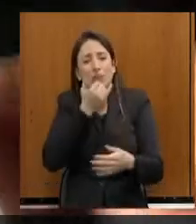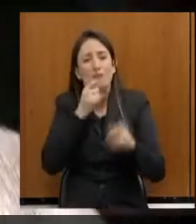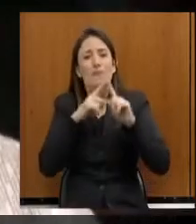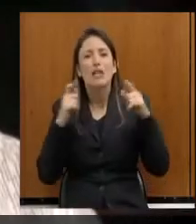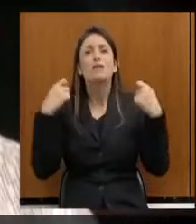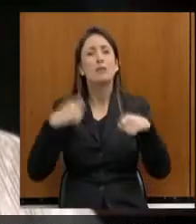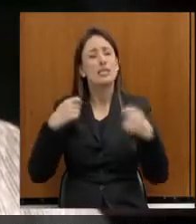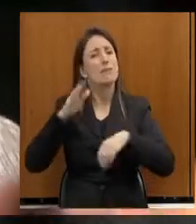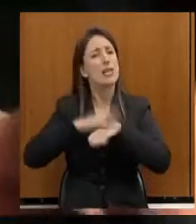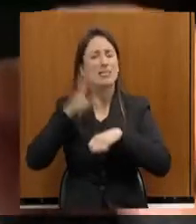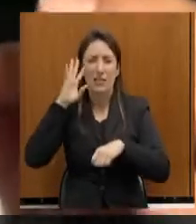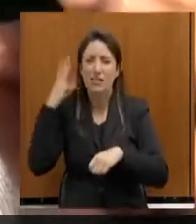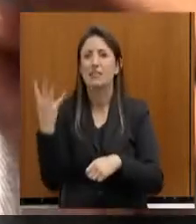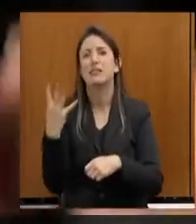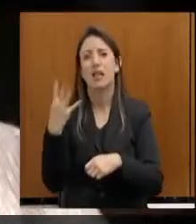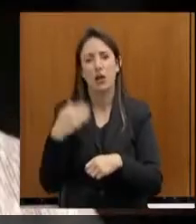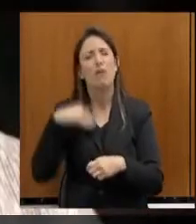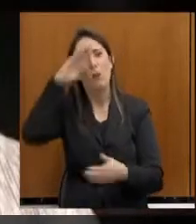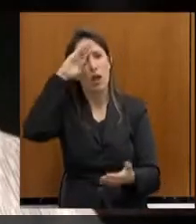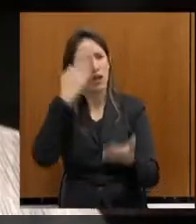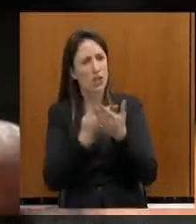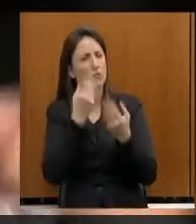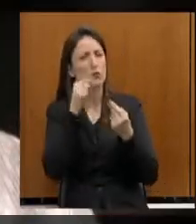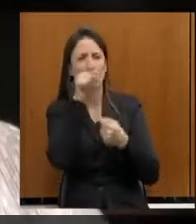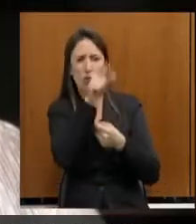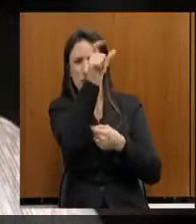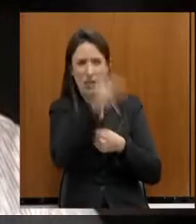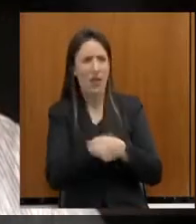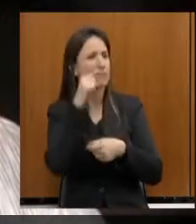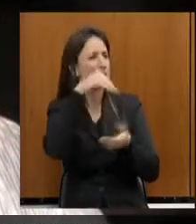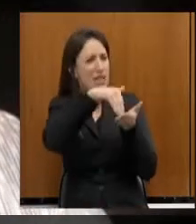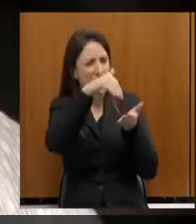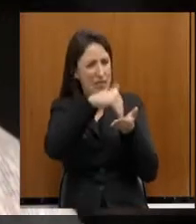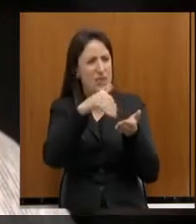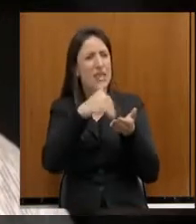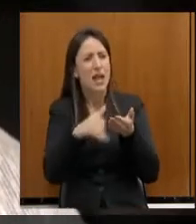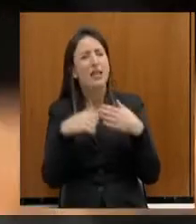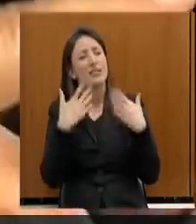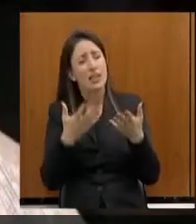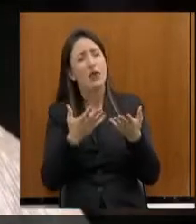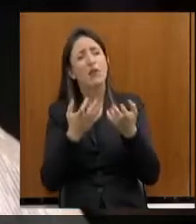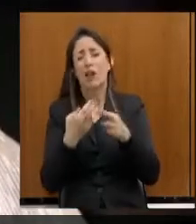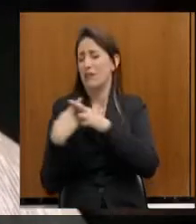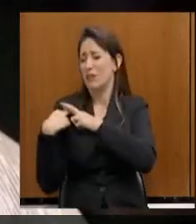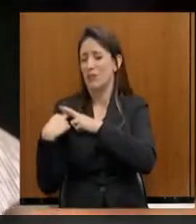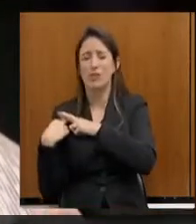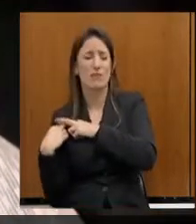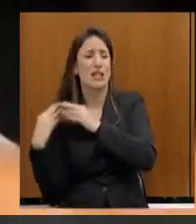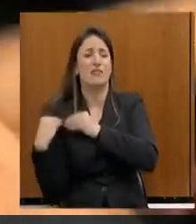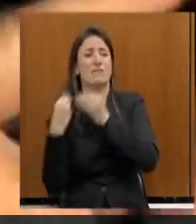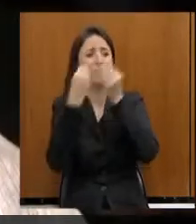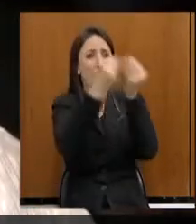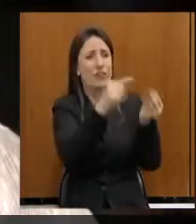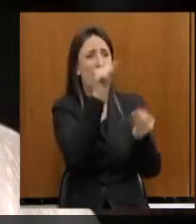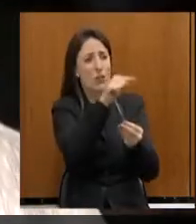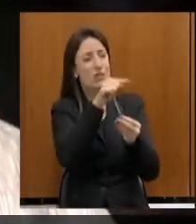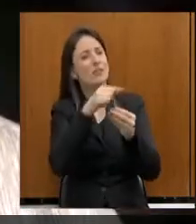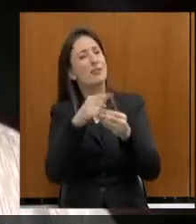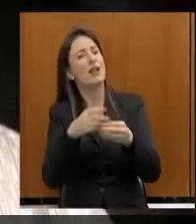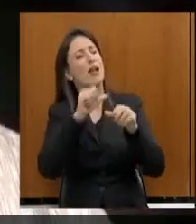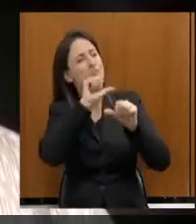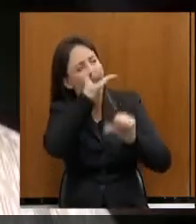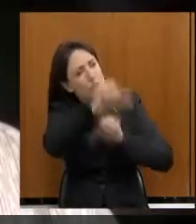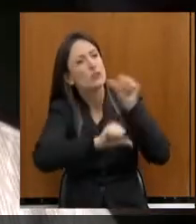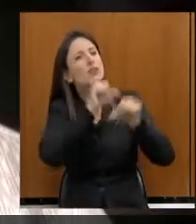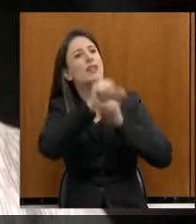decisões e eu acredito muito na senhora e coloca nas suas mãos as decisões de mudar essa esse sentimento que nós temos